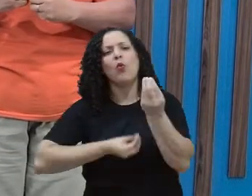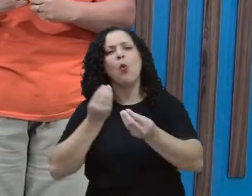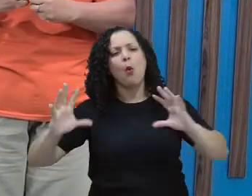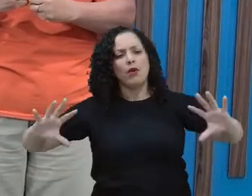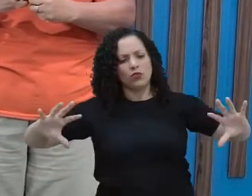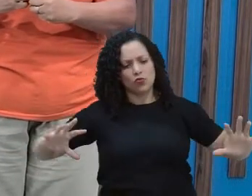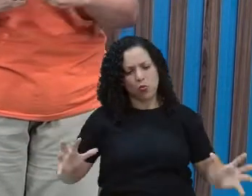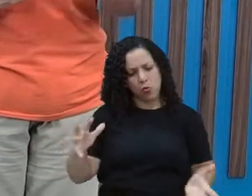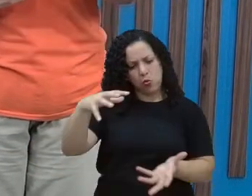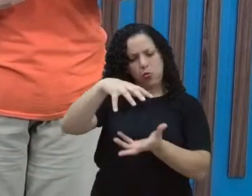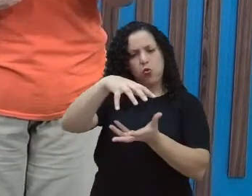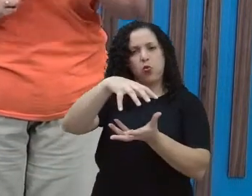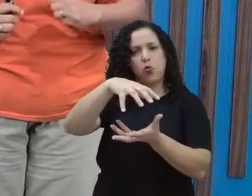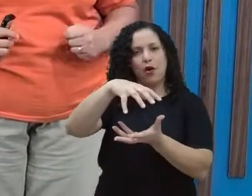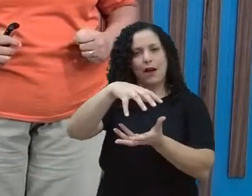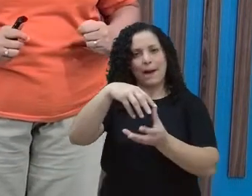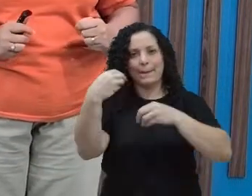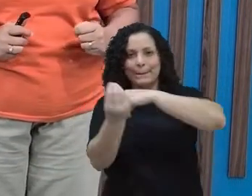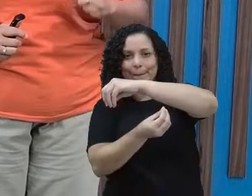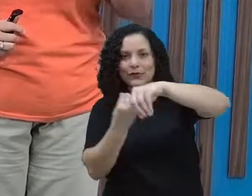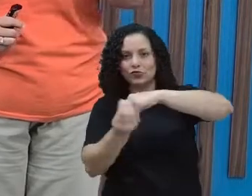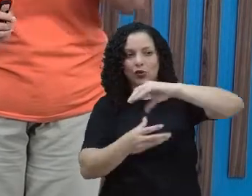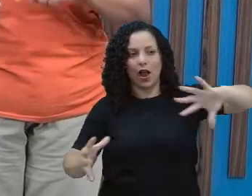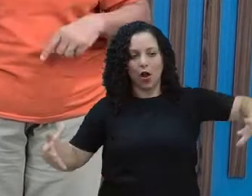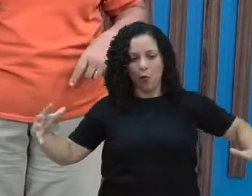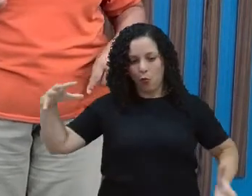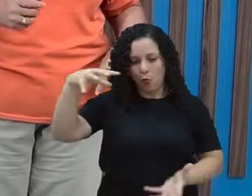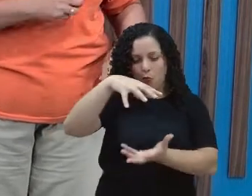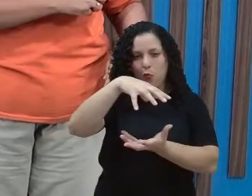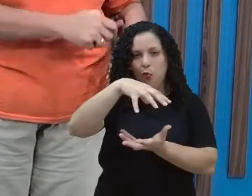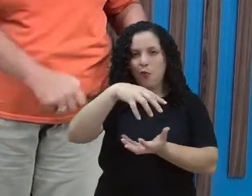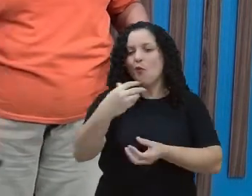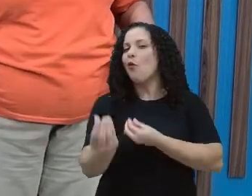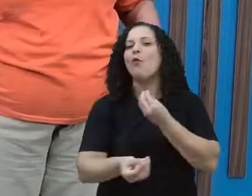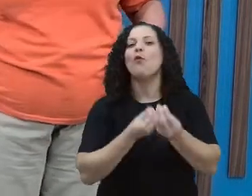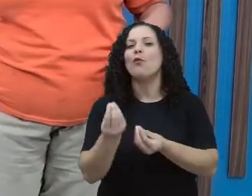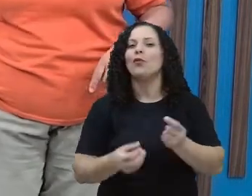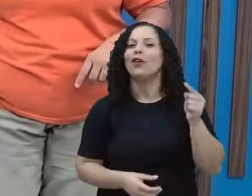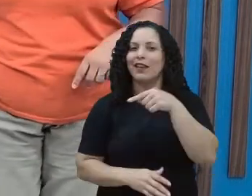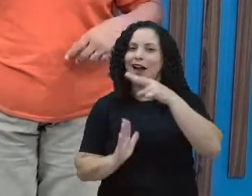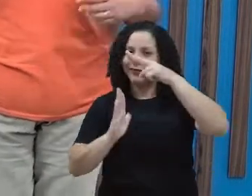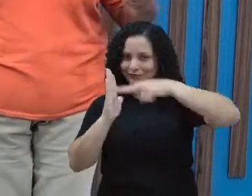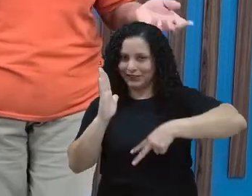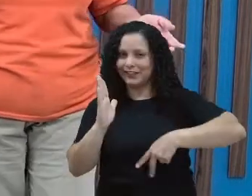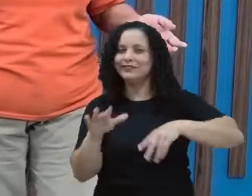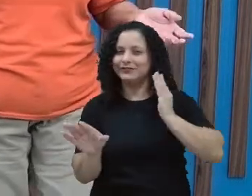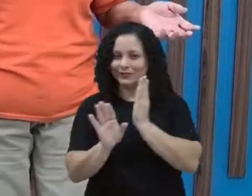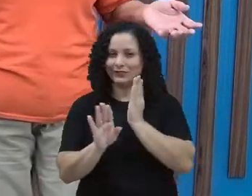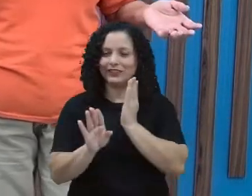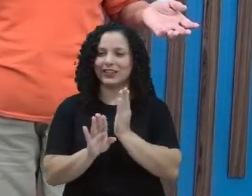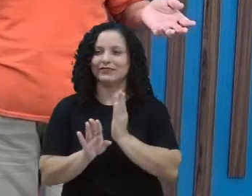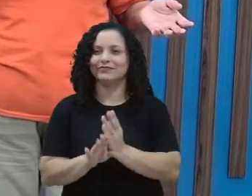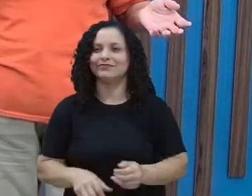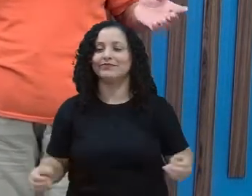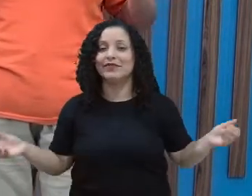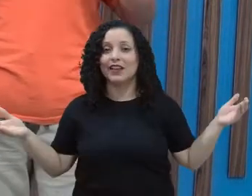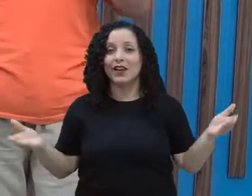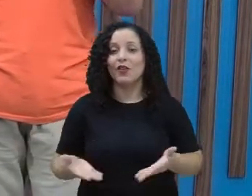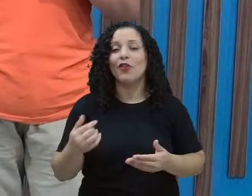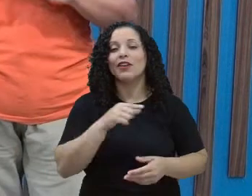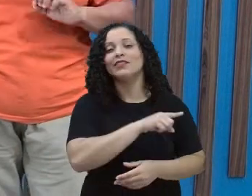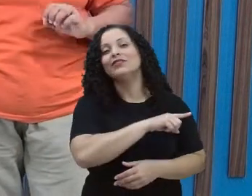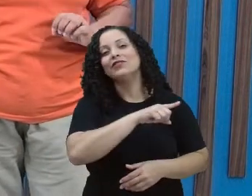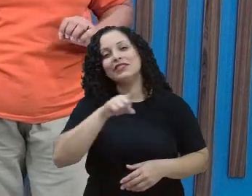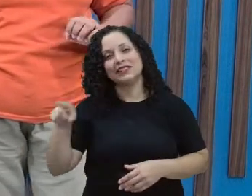dois planetas? Tem lá, na lenda, tem no livro, vocês podem ir buscar, tá? E agora é com vocês,